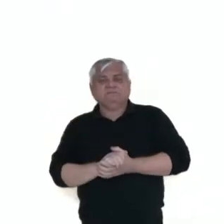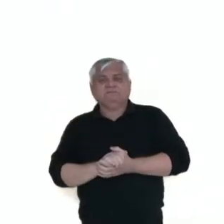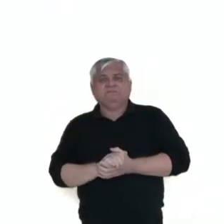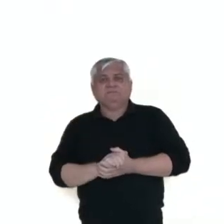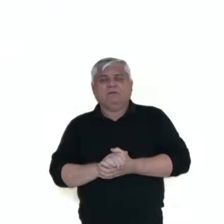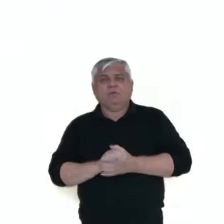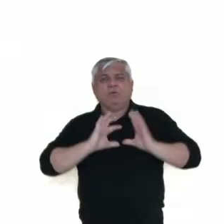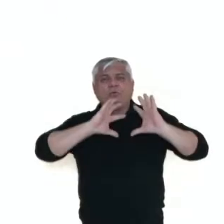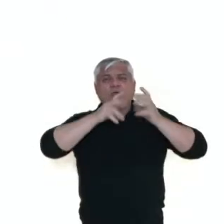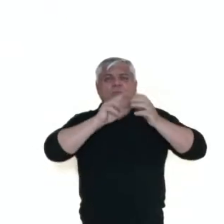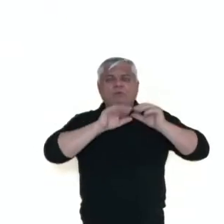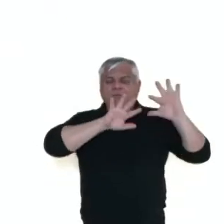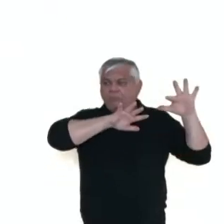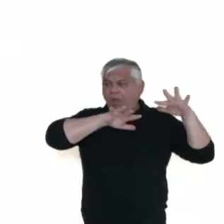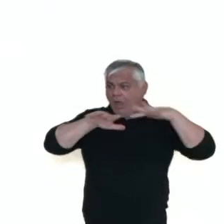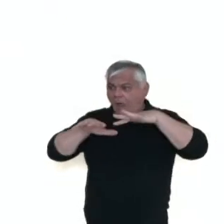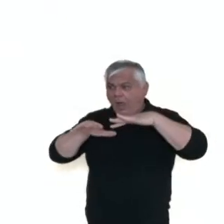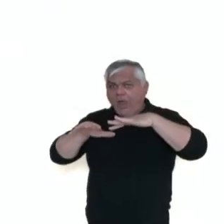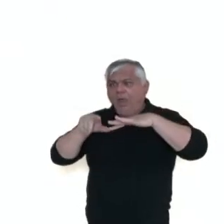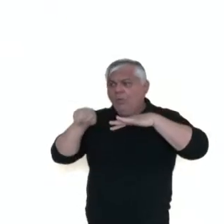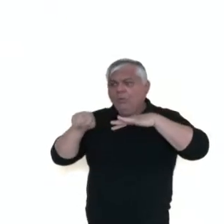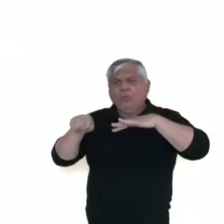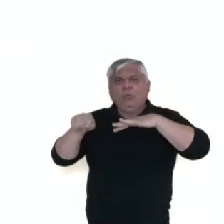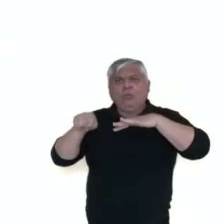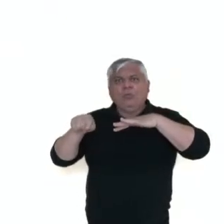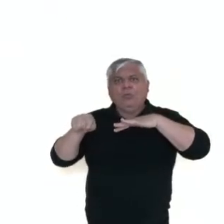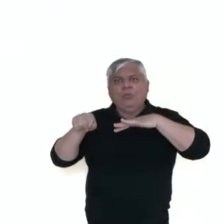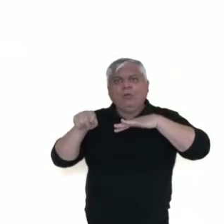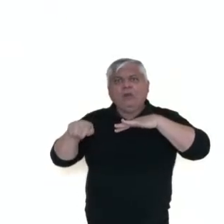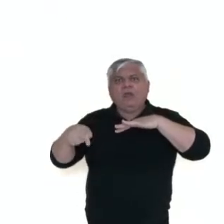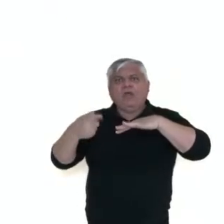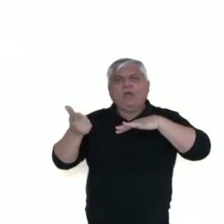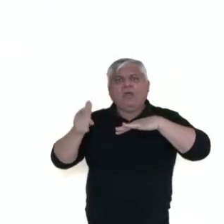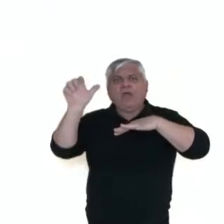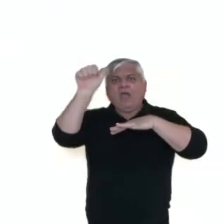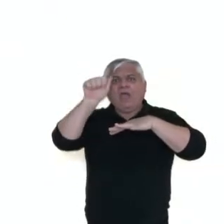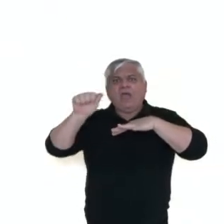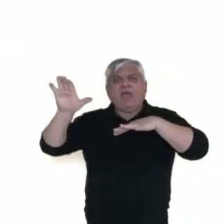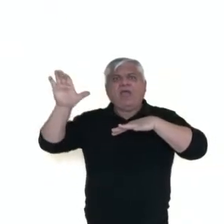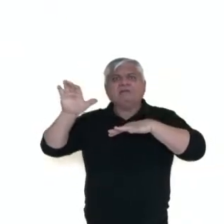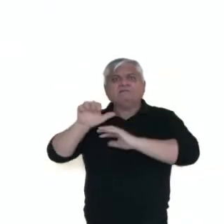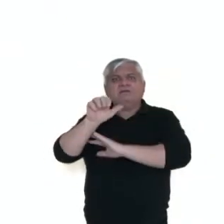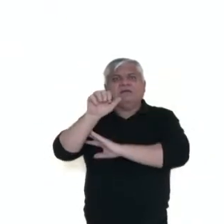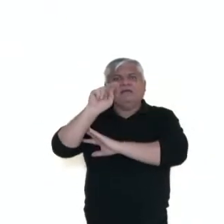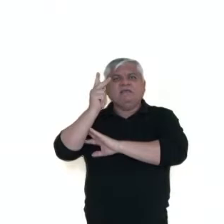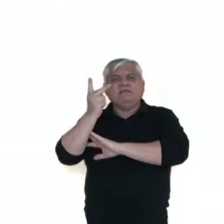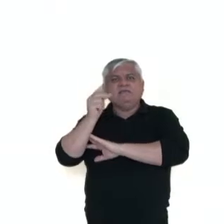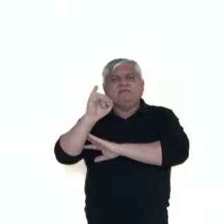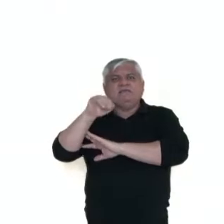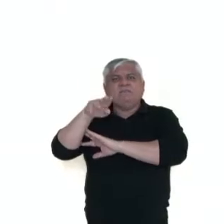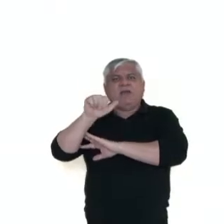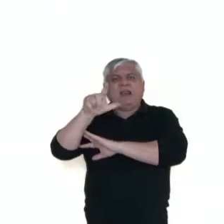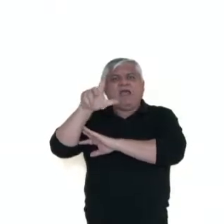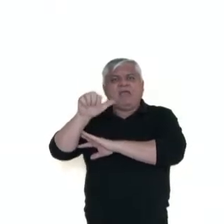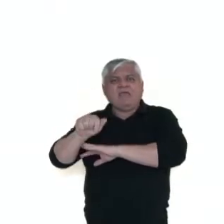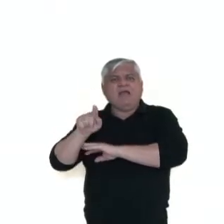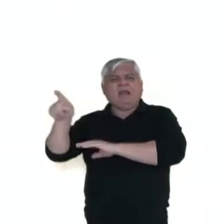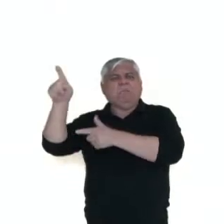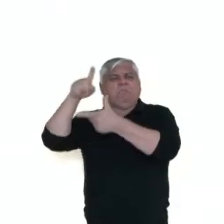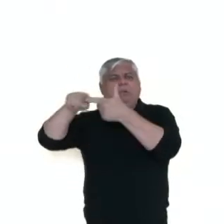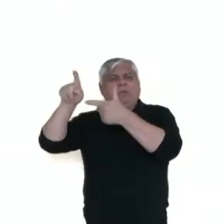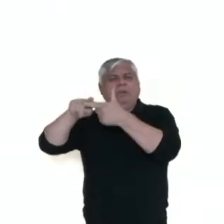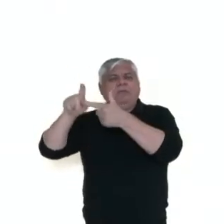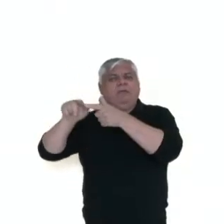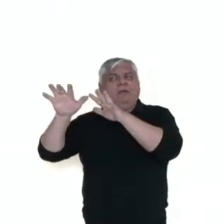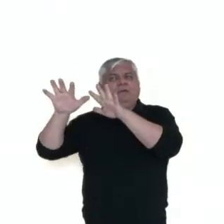mundo para o aumento das tensões na região do Himalaia, no sul da Ásia. 10 dias depois, a poeira parece ter baixado,